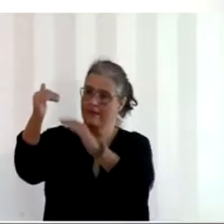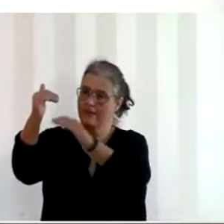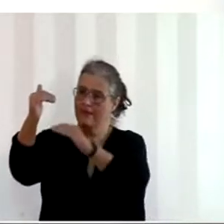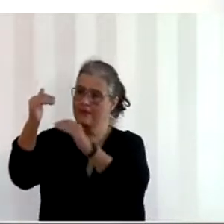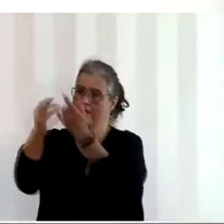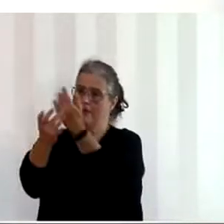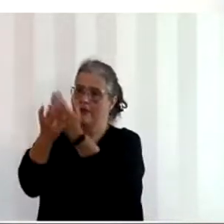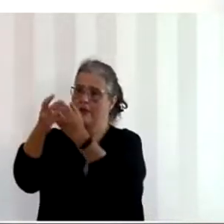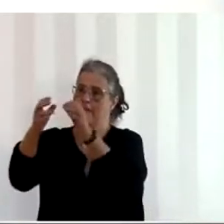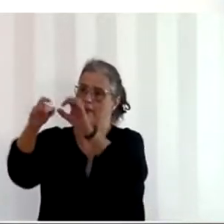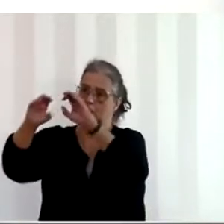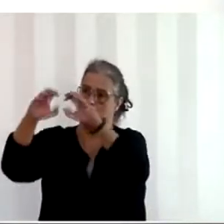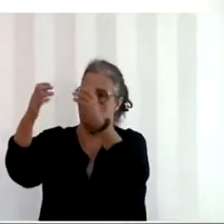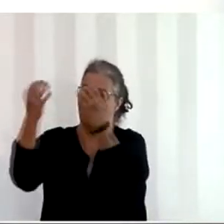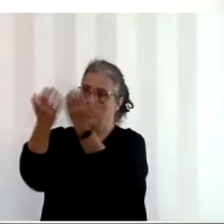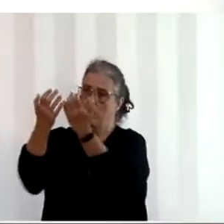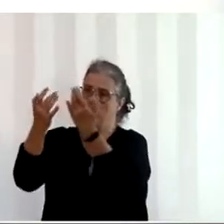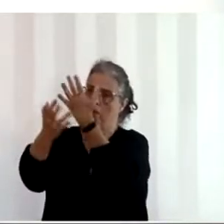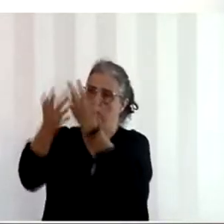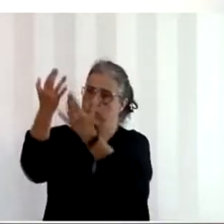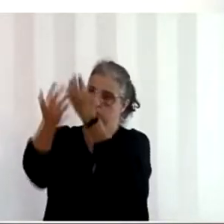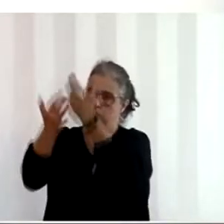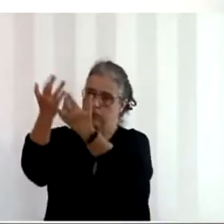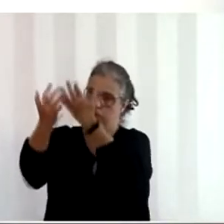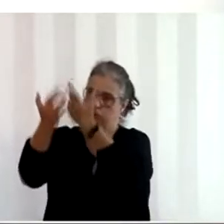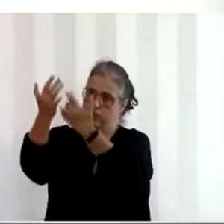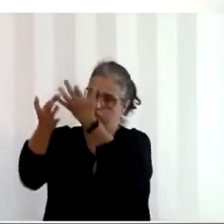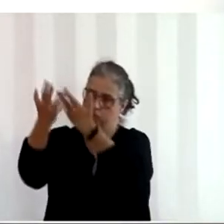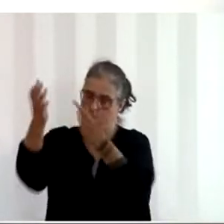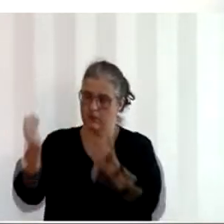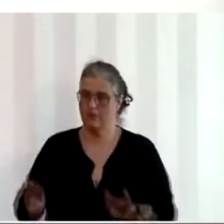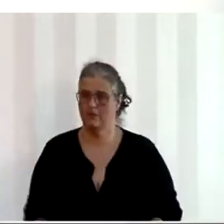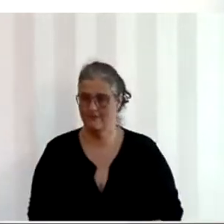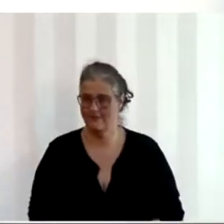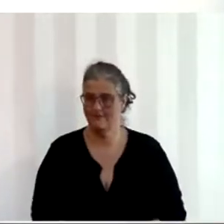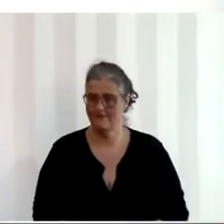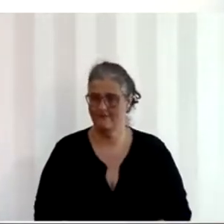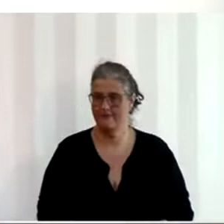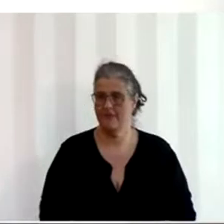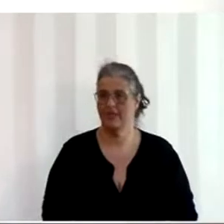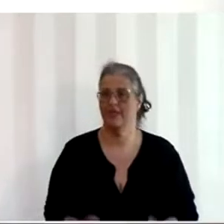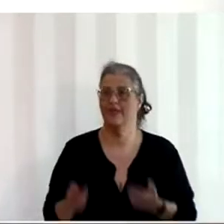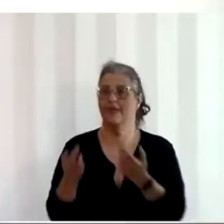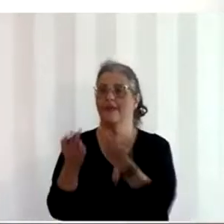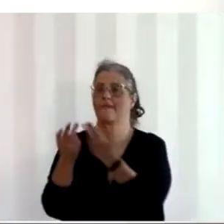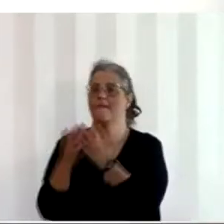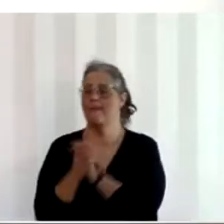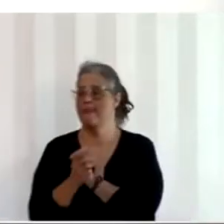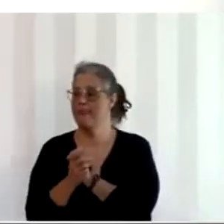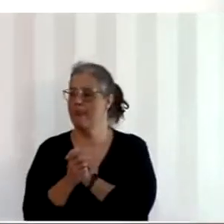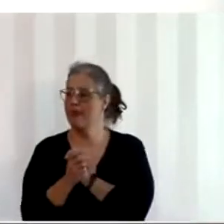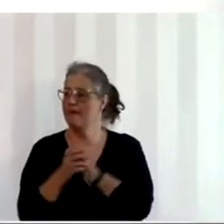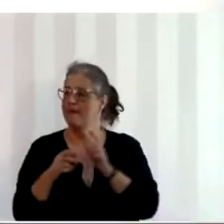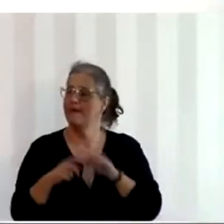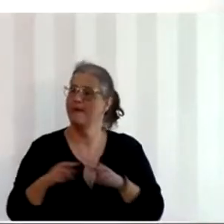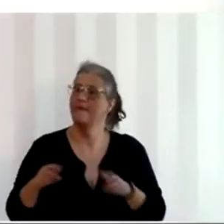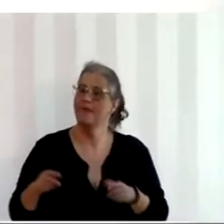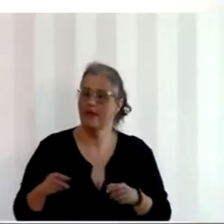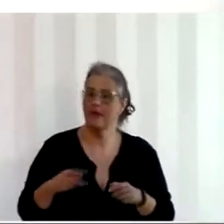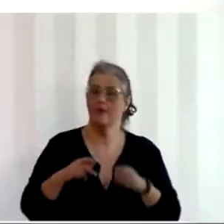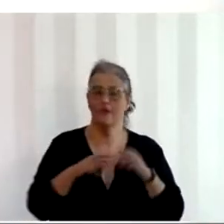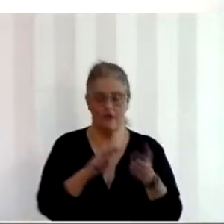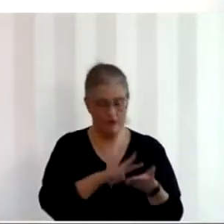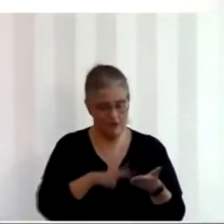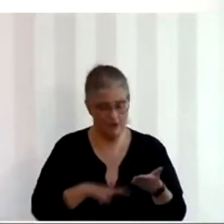aquela coluna de nuvem, mas num formato de uma chama de fogo sobre o tabernáculo. Porque é exatamente isso que o texto